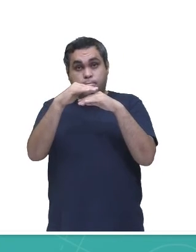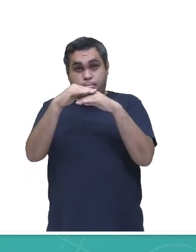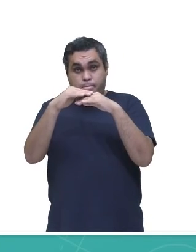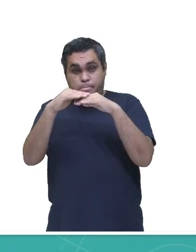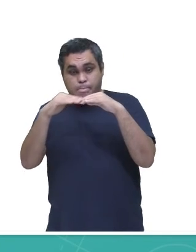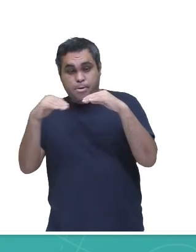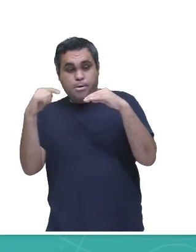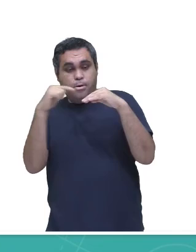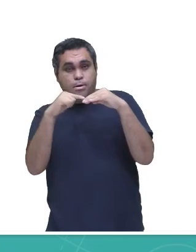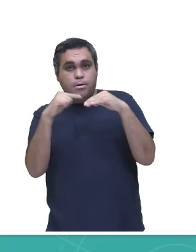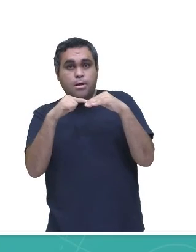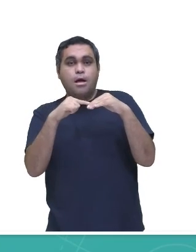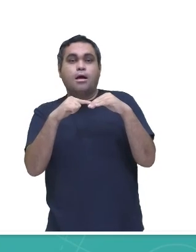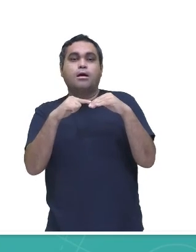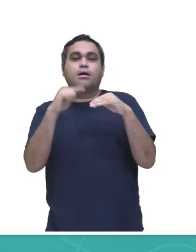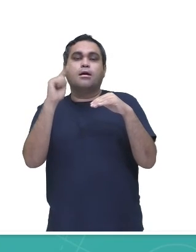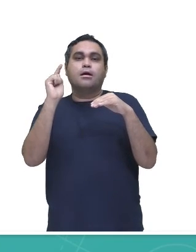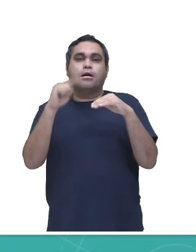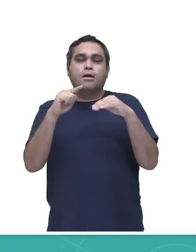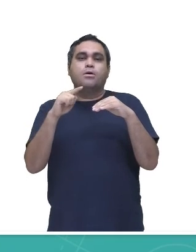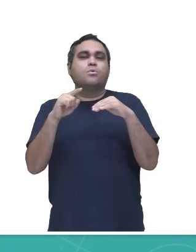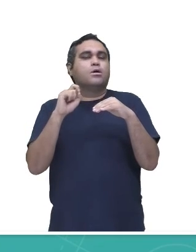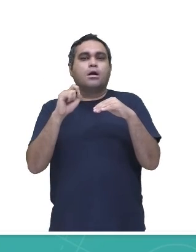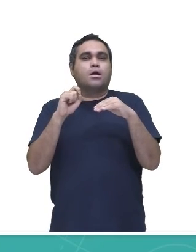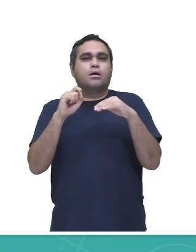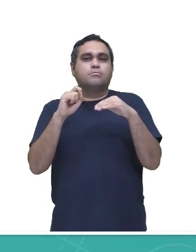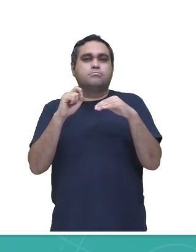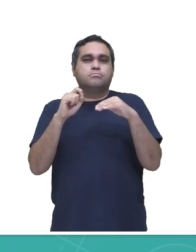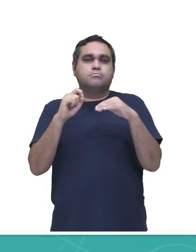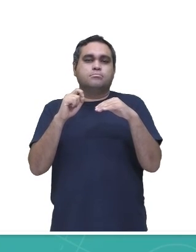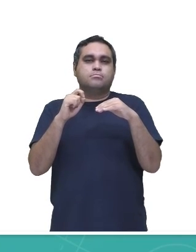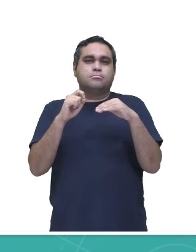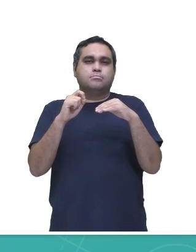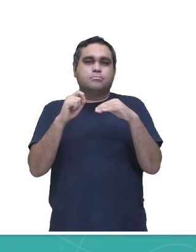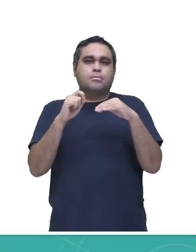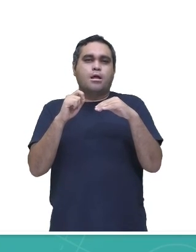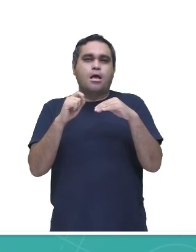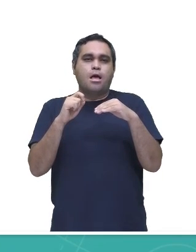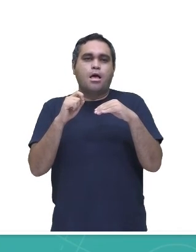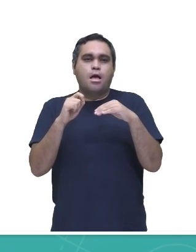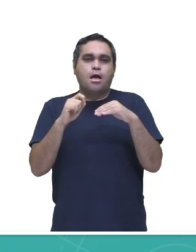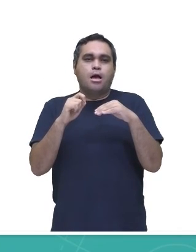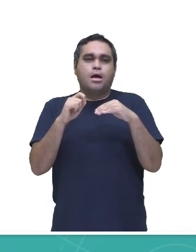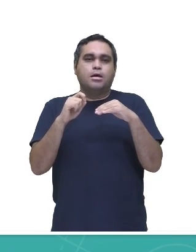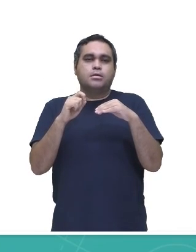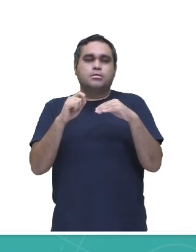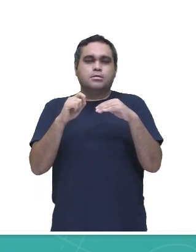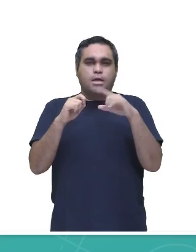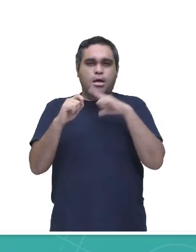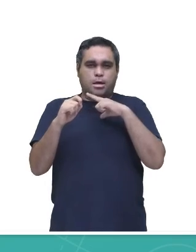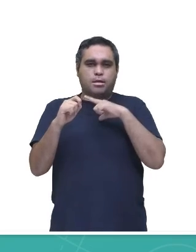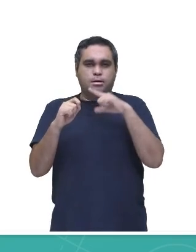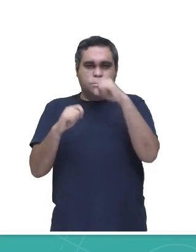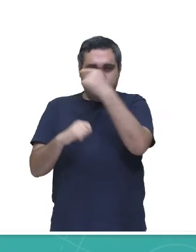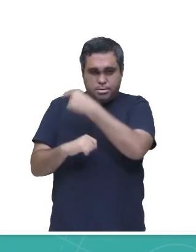ali, né, as glândulas sudoríparas, lembra? Aquela toda enroladinha que nós vimos,